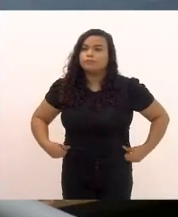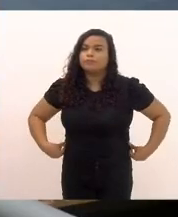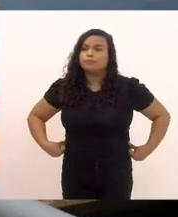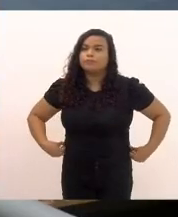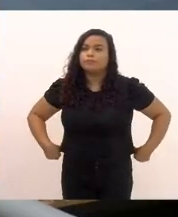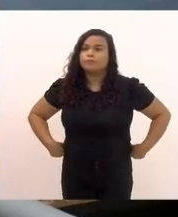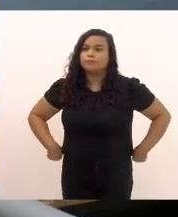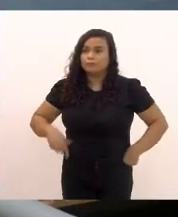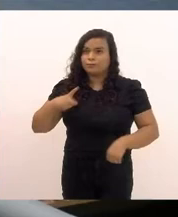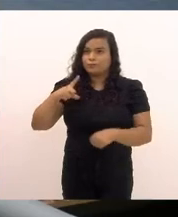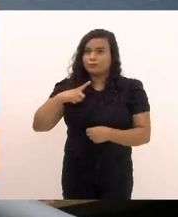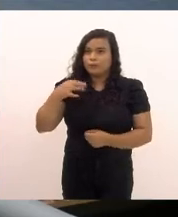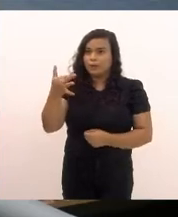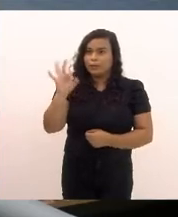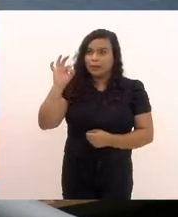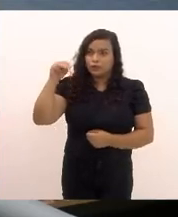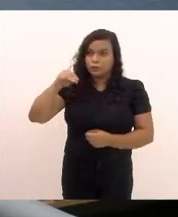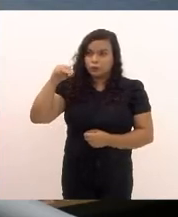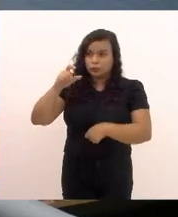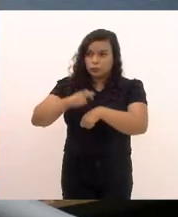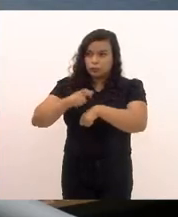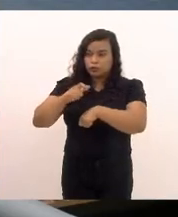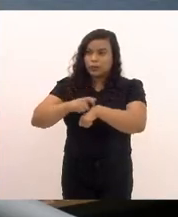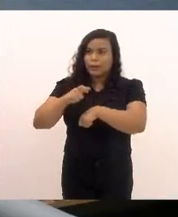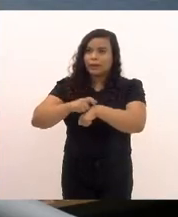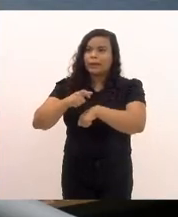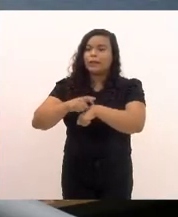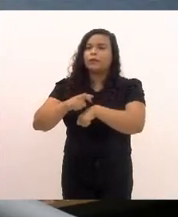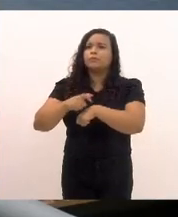Vossa Excelência dispõe de 10 minutos no tempo regimental.